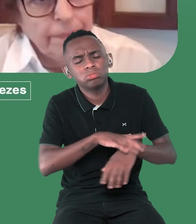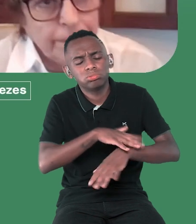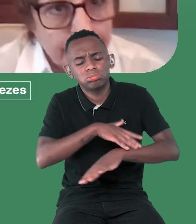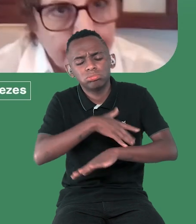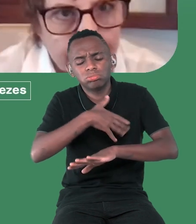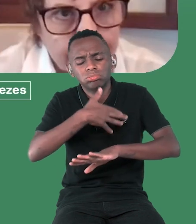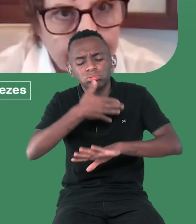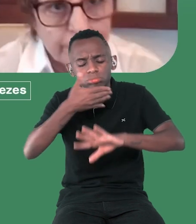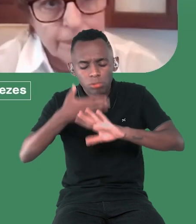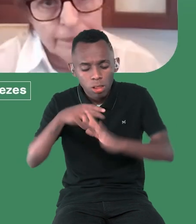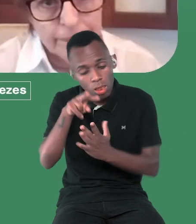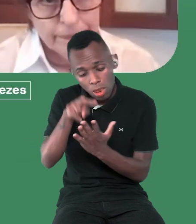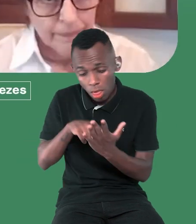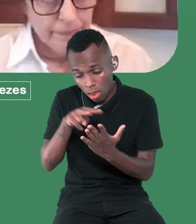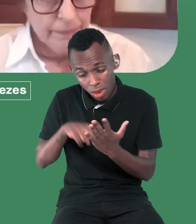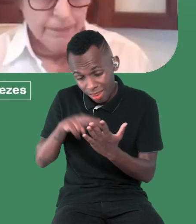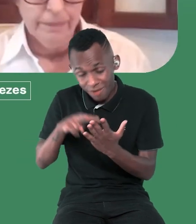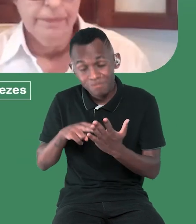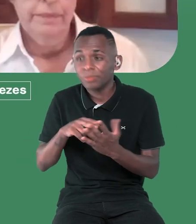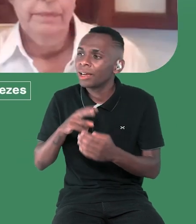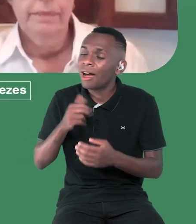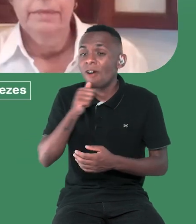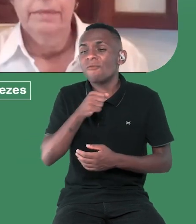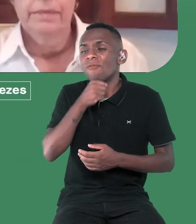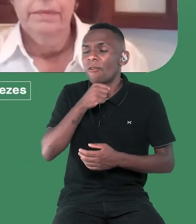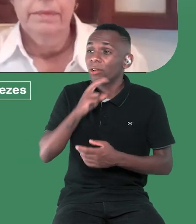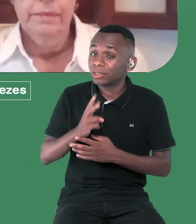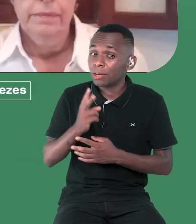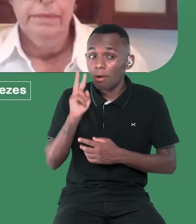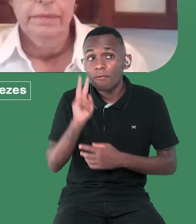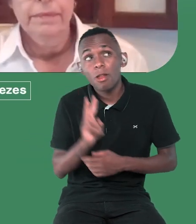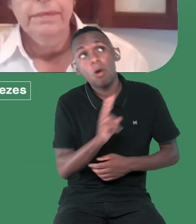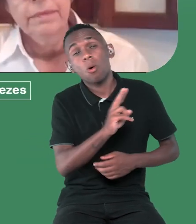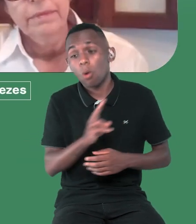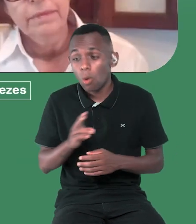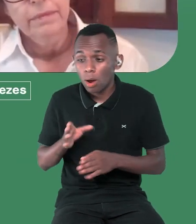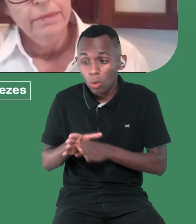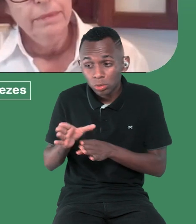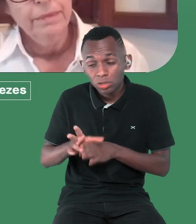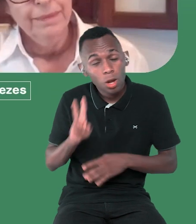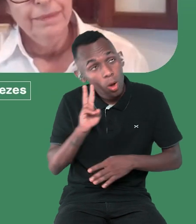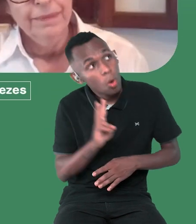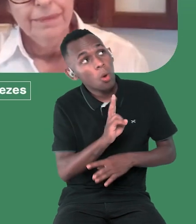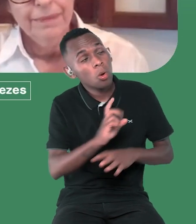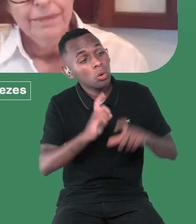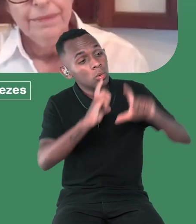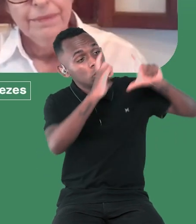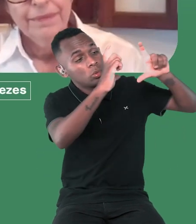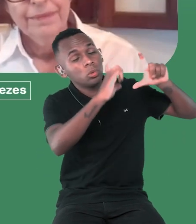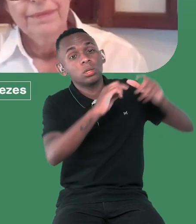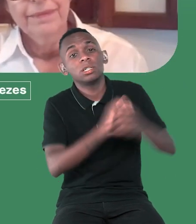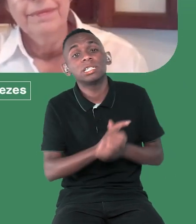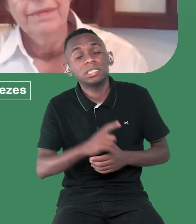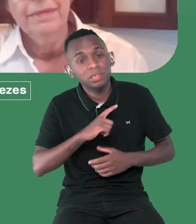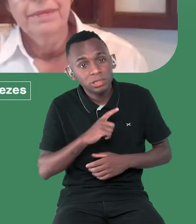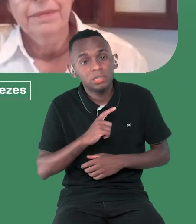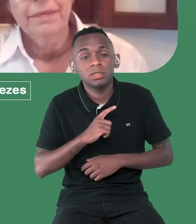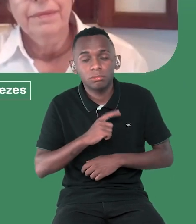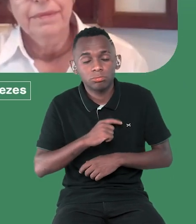horas, lendo. E a minha avó sempre falava comigo, olha o relógio, esse relógio marcava as horas com